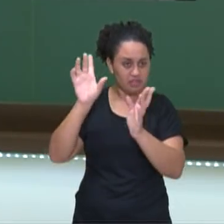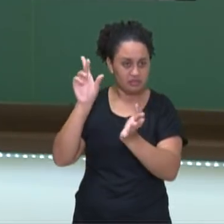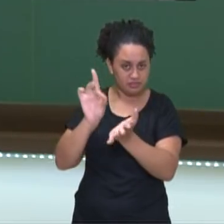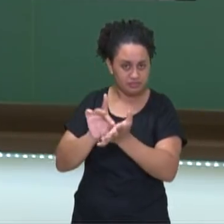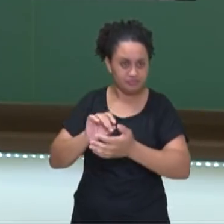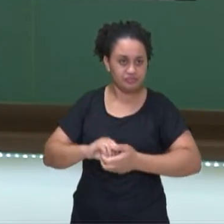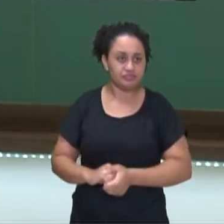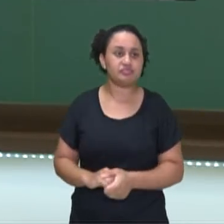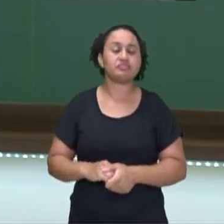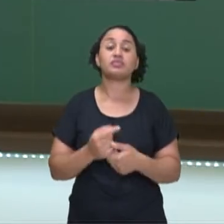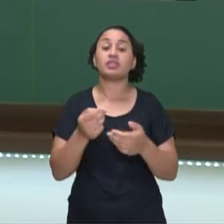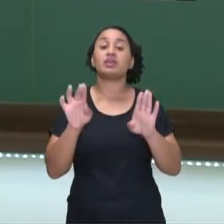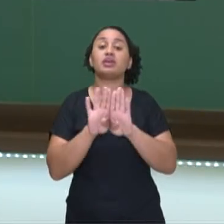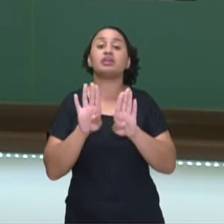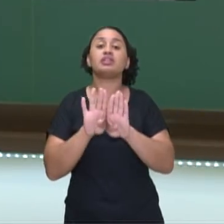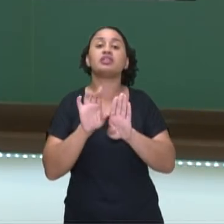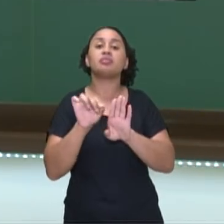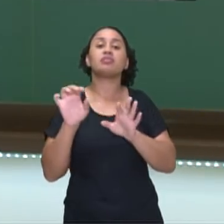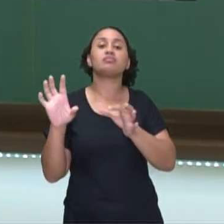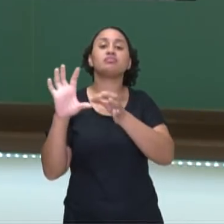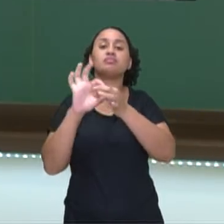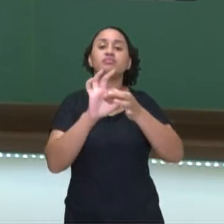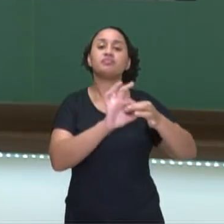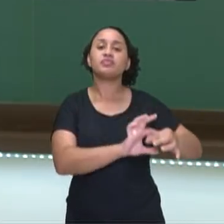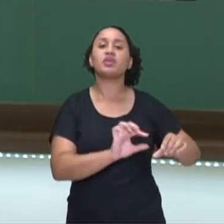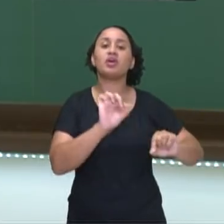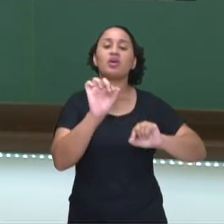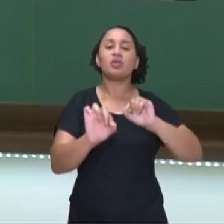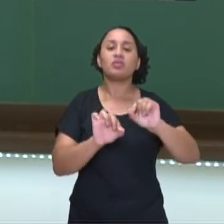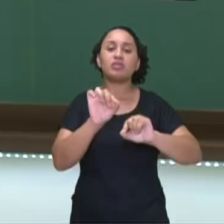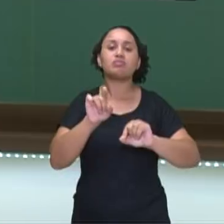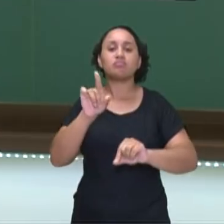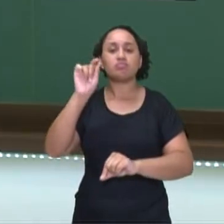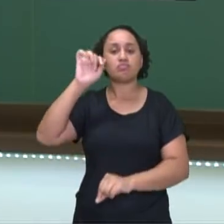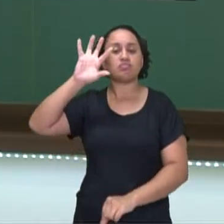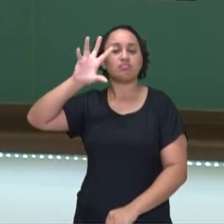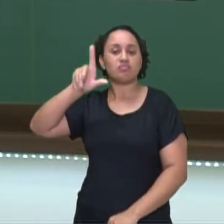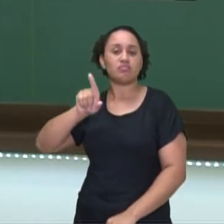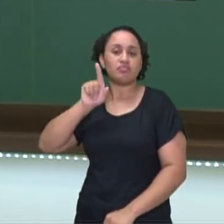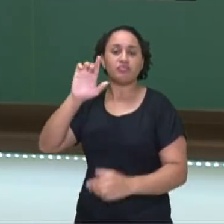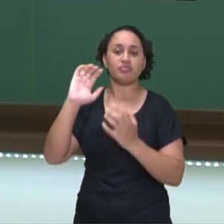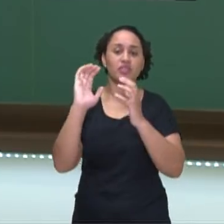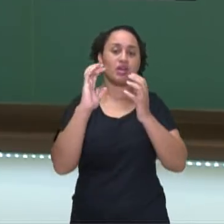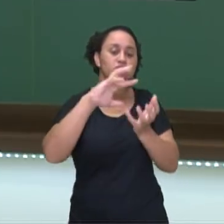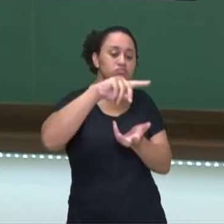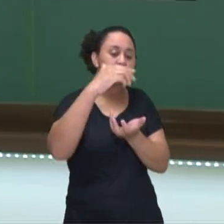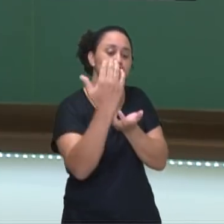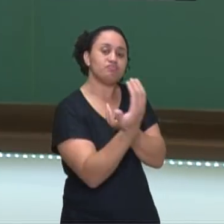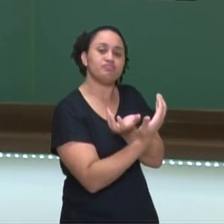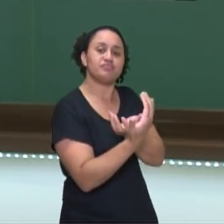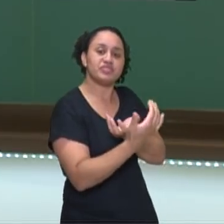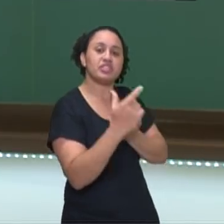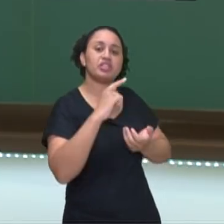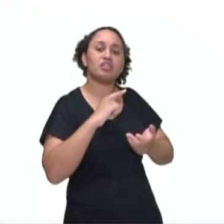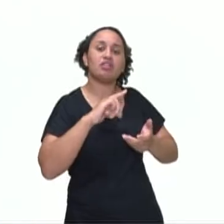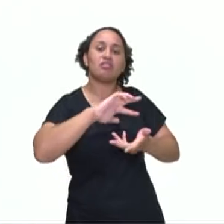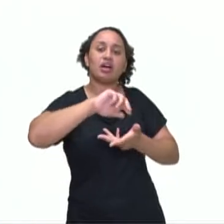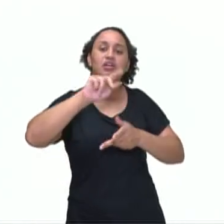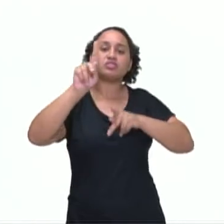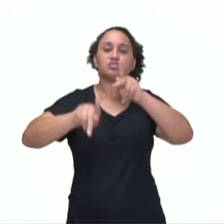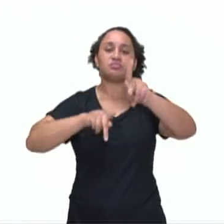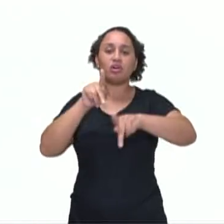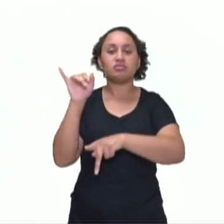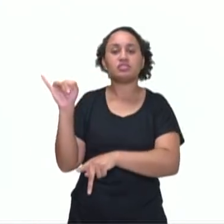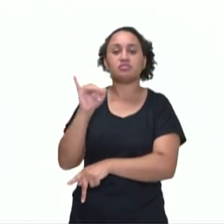contextualizando esse nosso assunto da aula, na África Ocidental viveram muitos povos importantes na formação